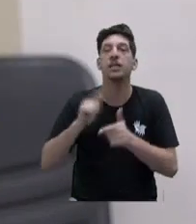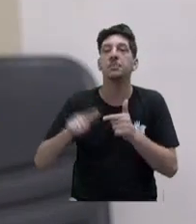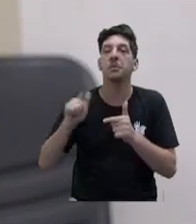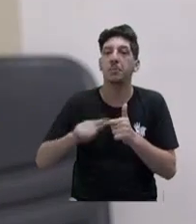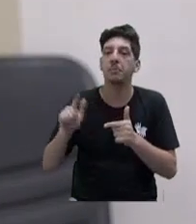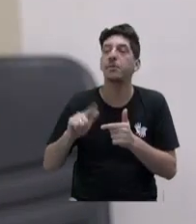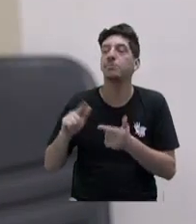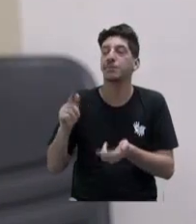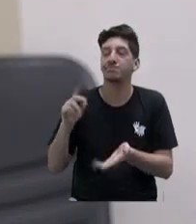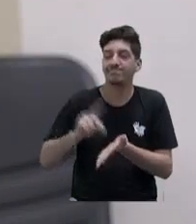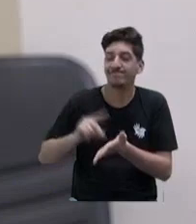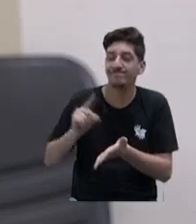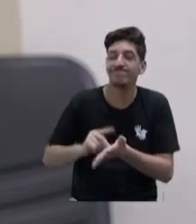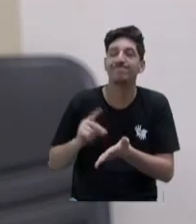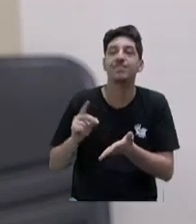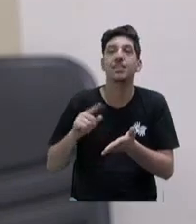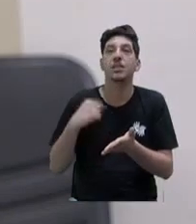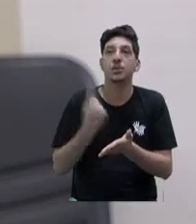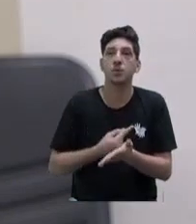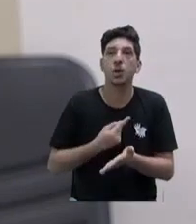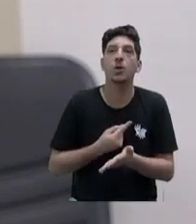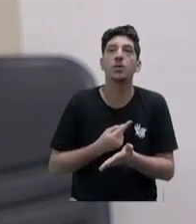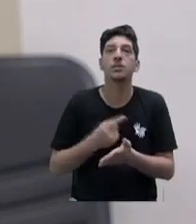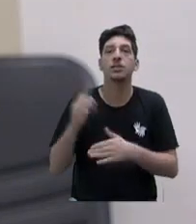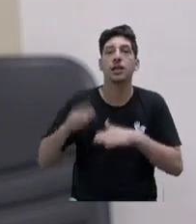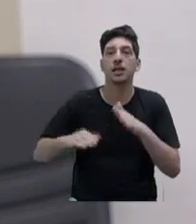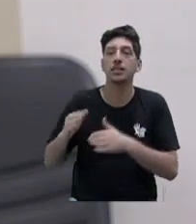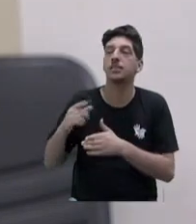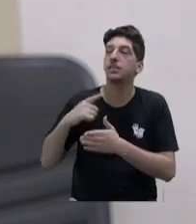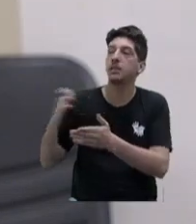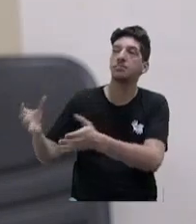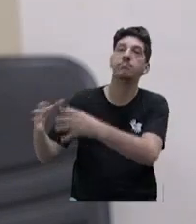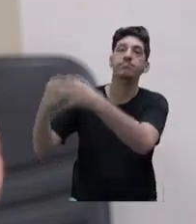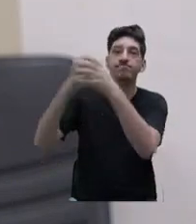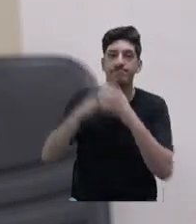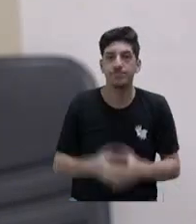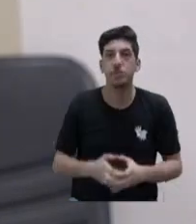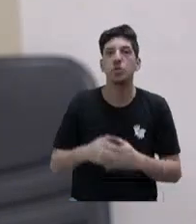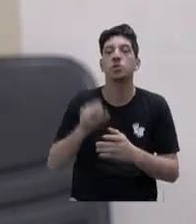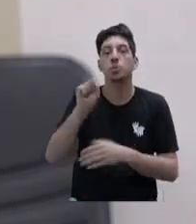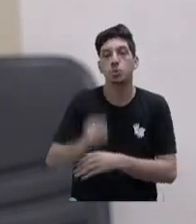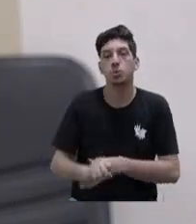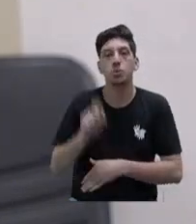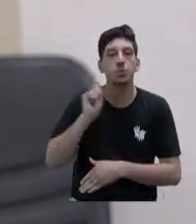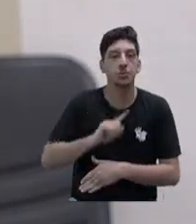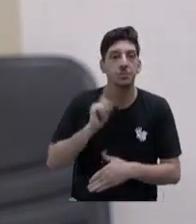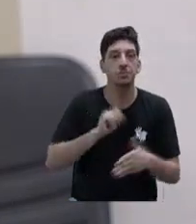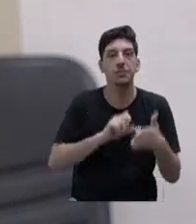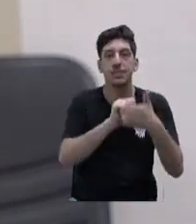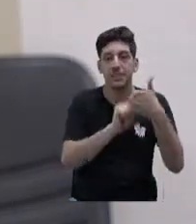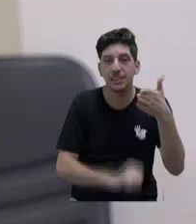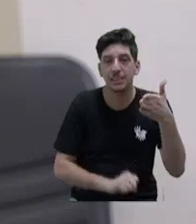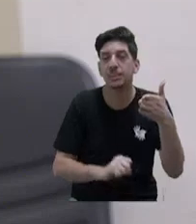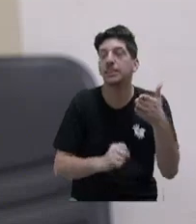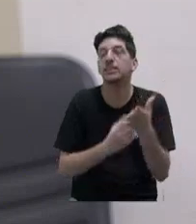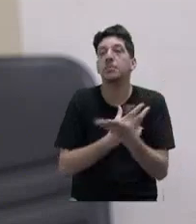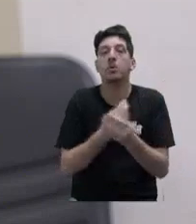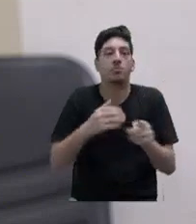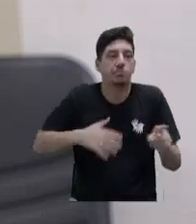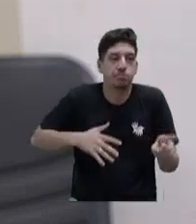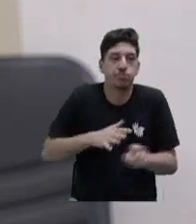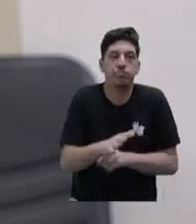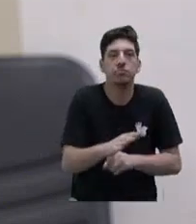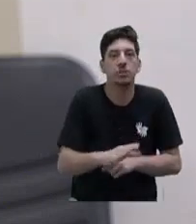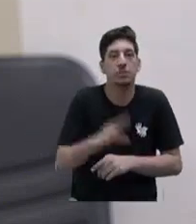que, quando nós recebemos turistas, por exemplo, no sul de Minas, que é extremamente demandado, sobretudo para